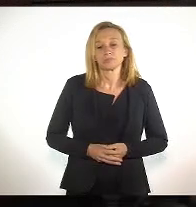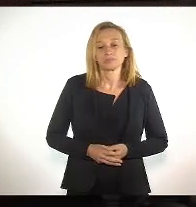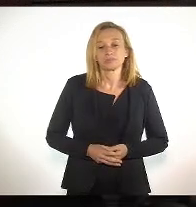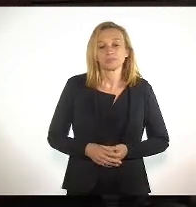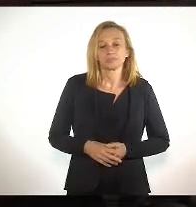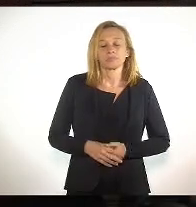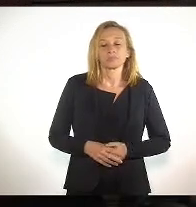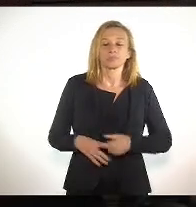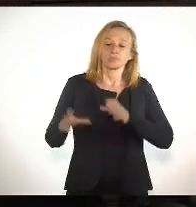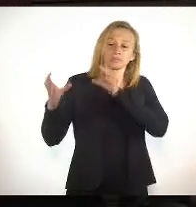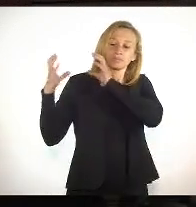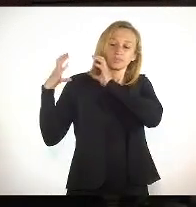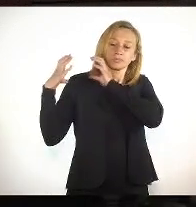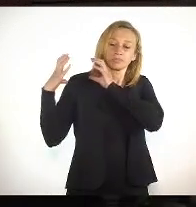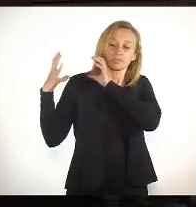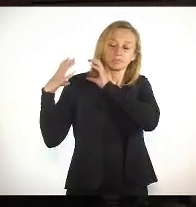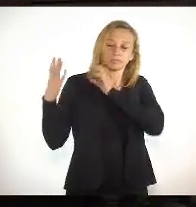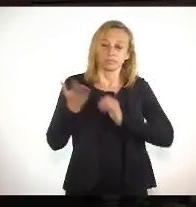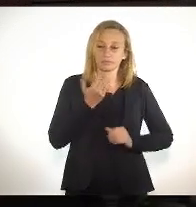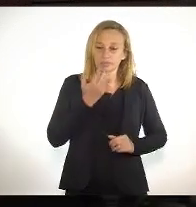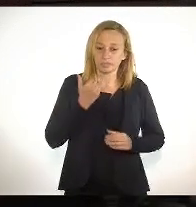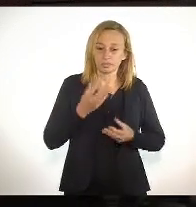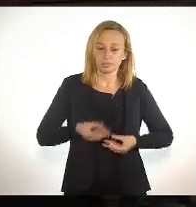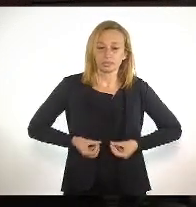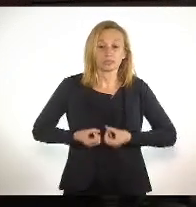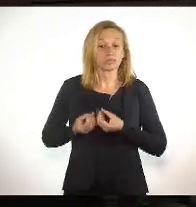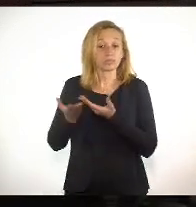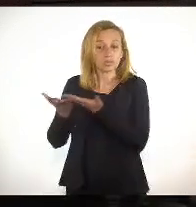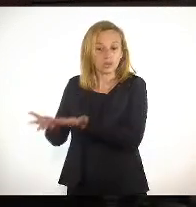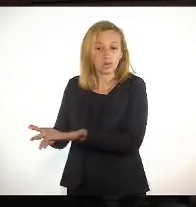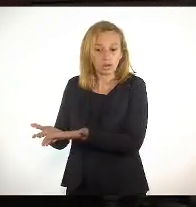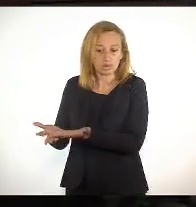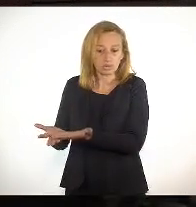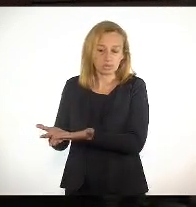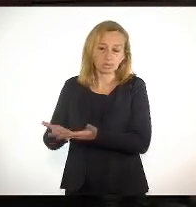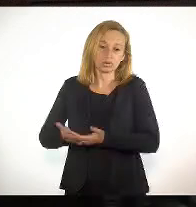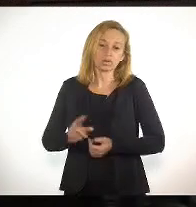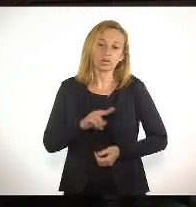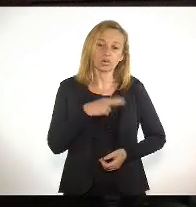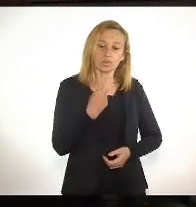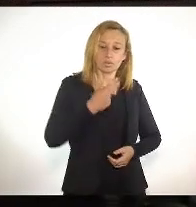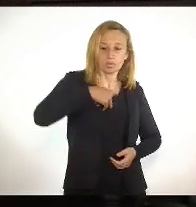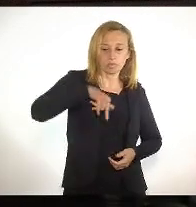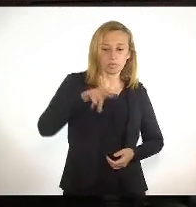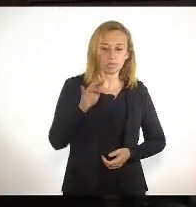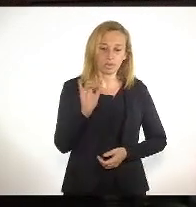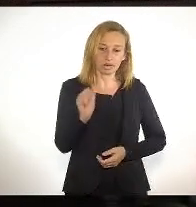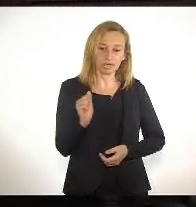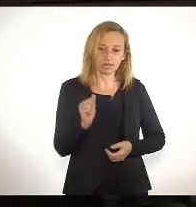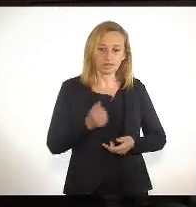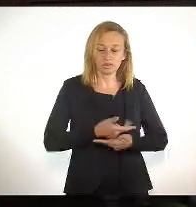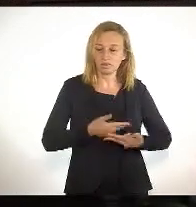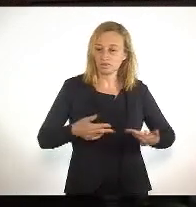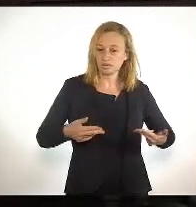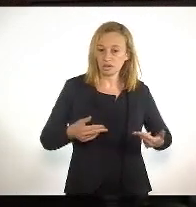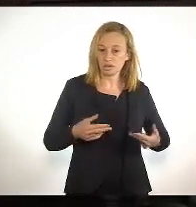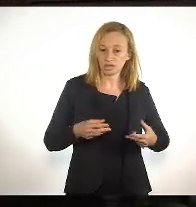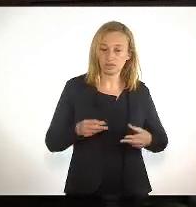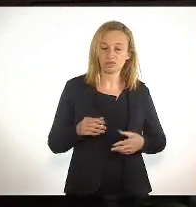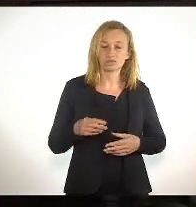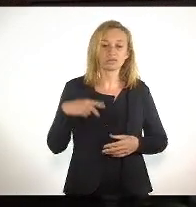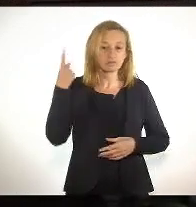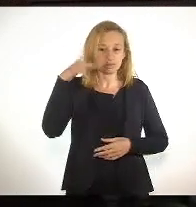cestas básicas doadas voluntariamente ou através da máquina entregue por muitos vereadores